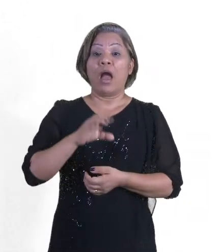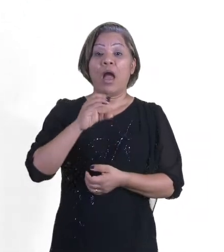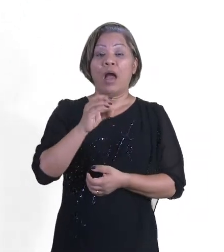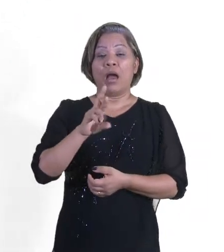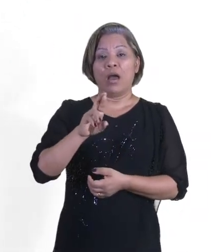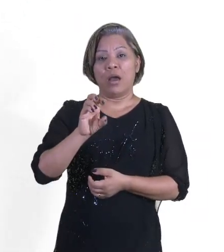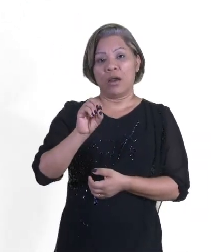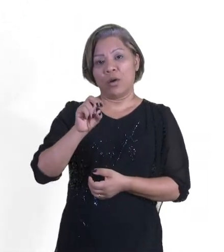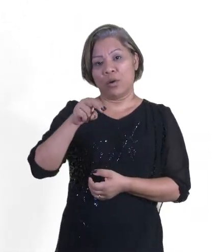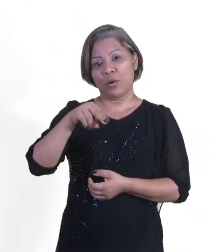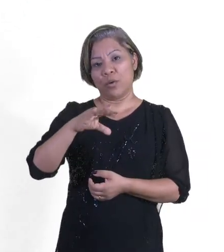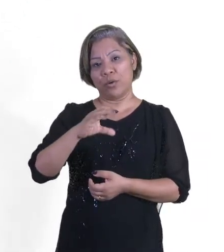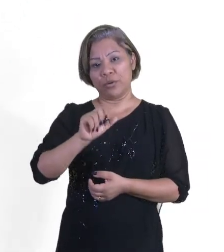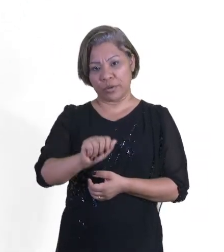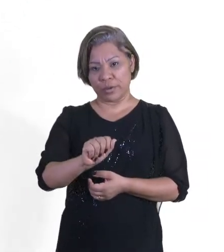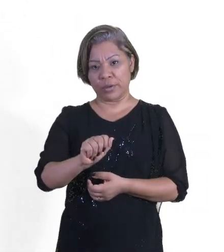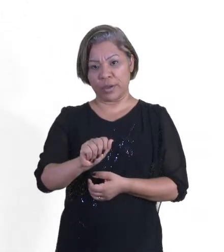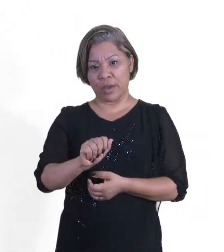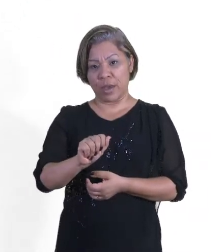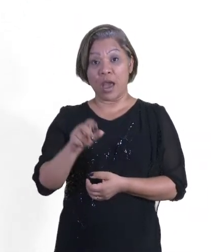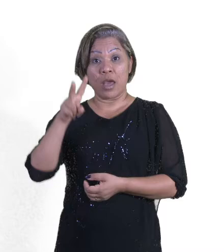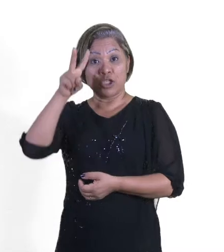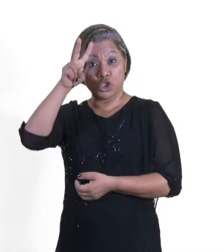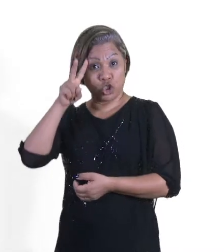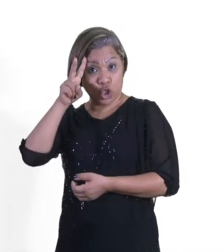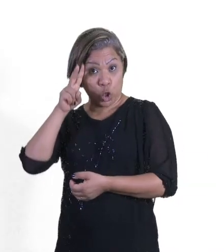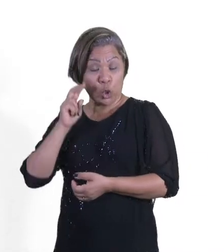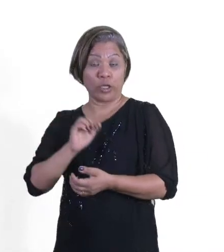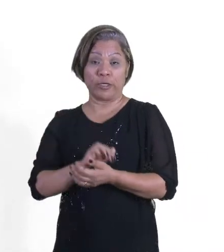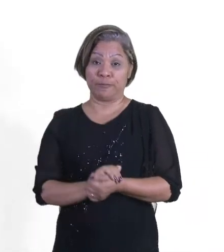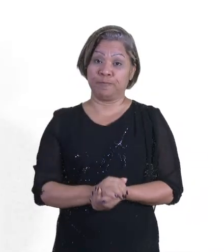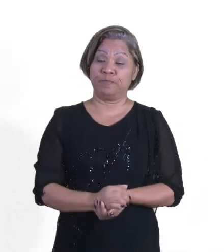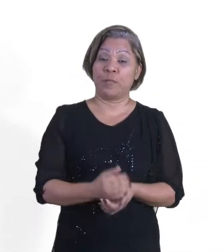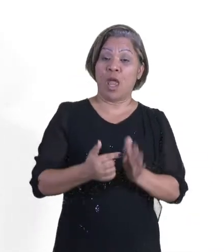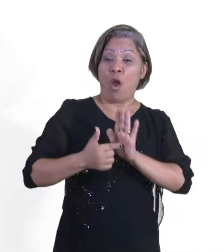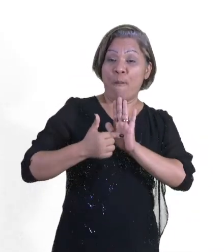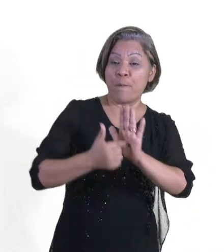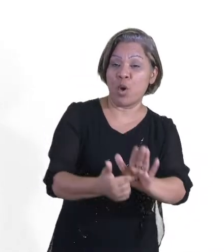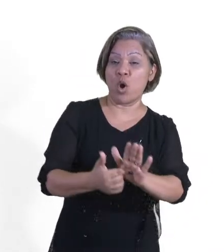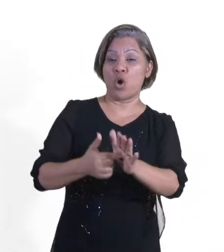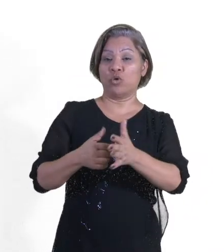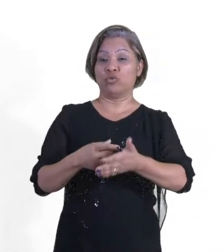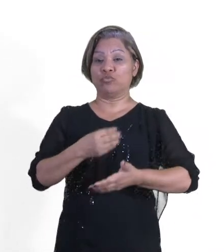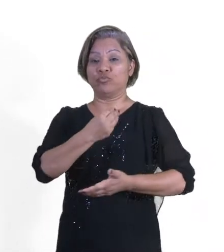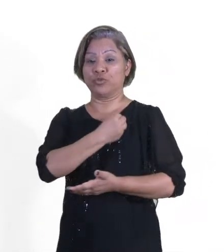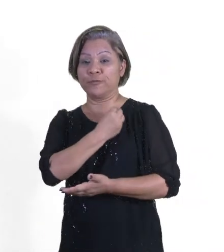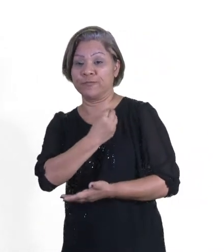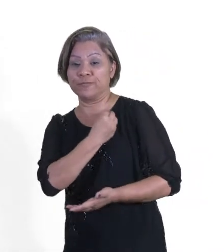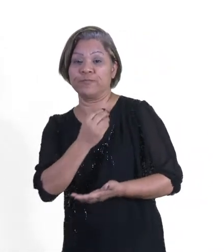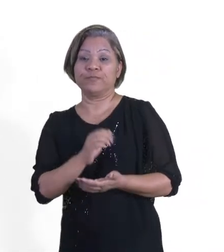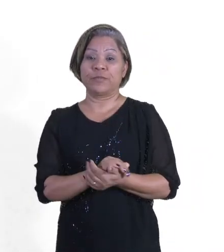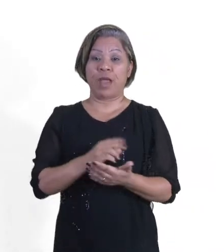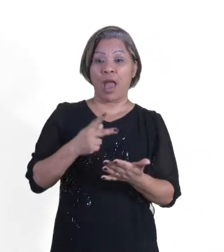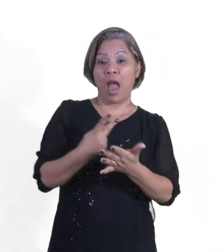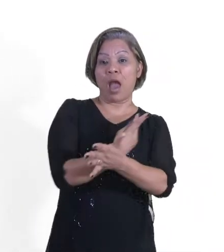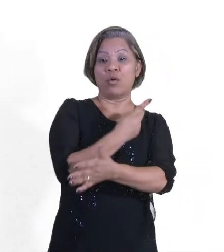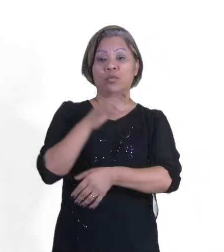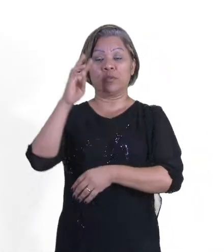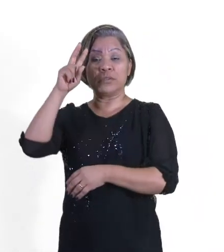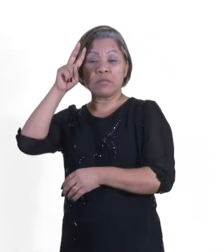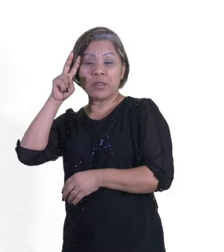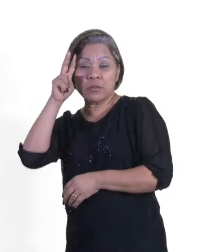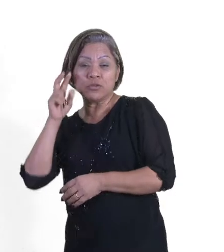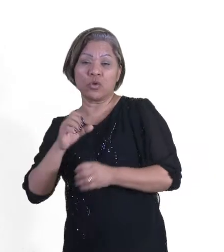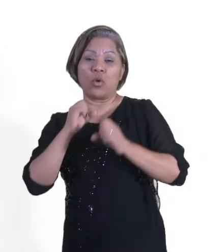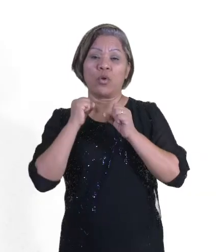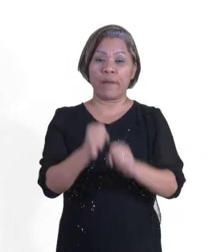Relata os fatos ou acontecimentos históricos, podendo ter personagens, tempo e espaço. Como o próprio nome já